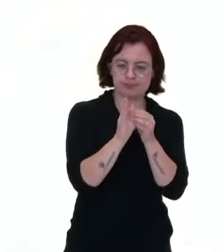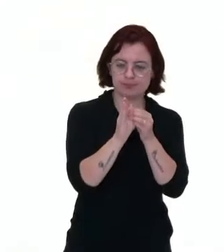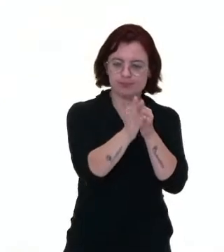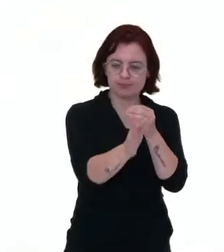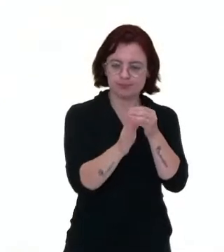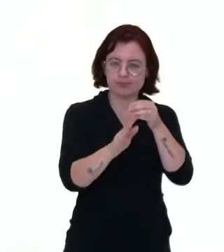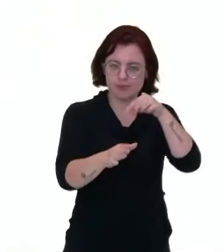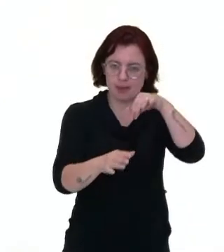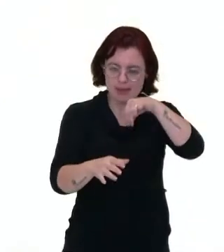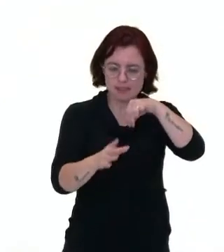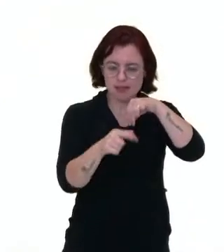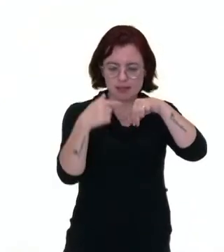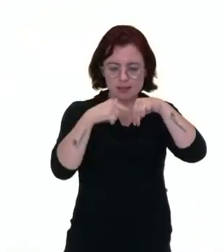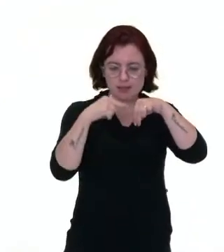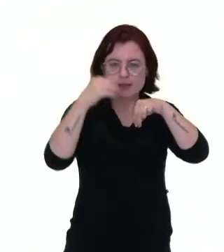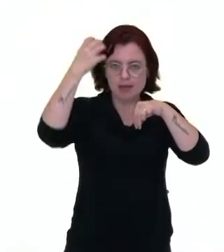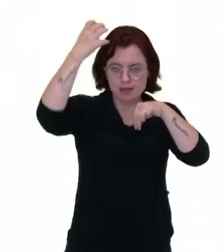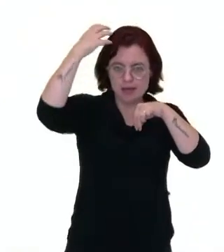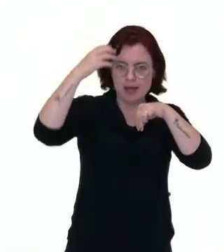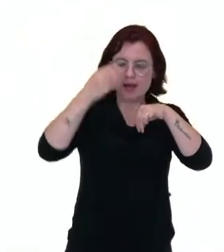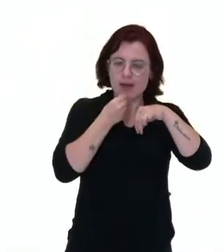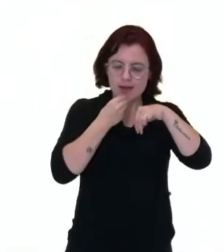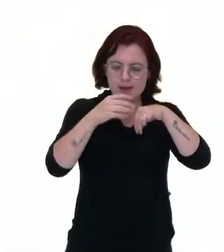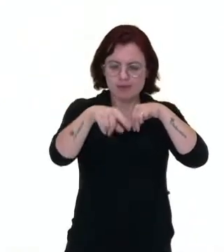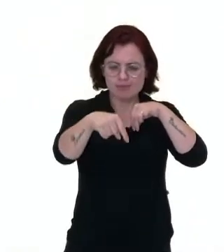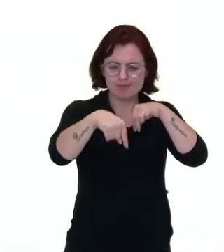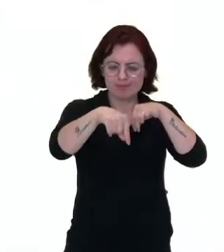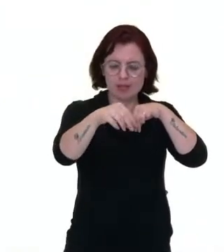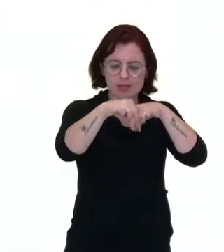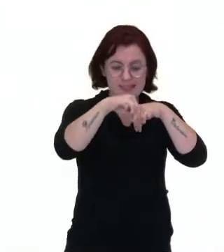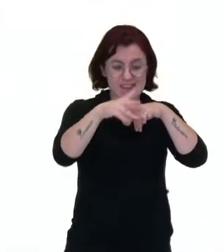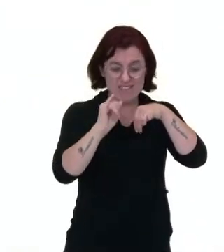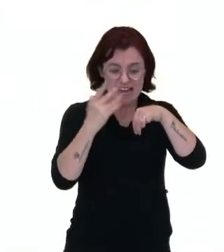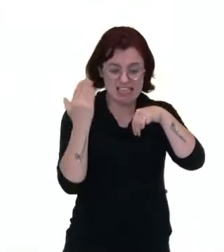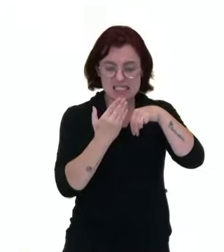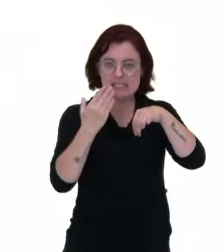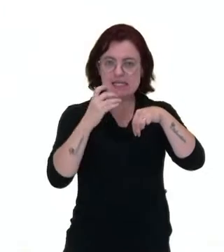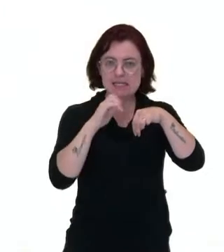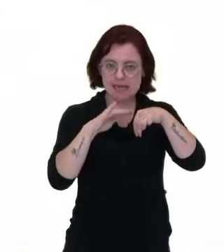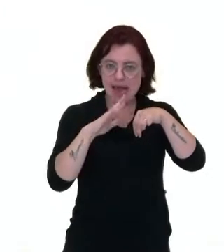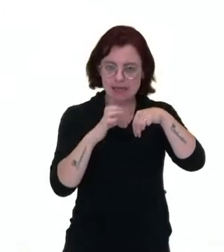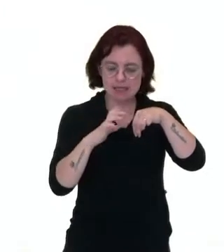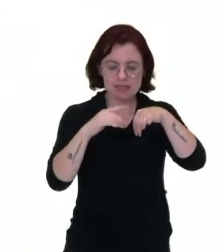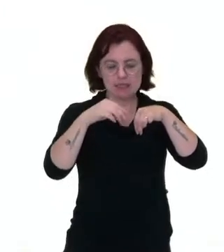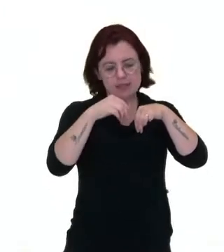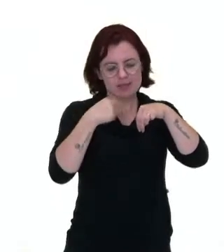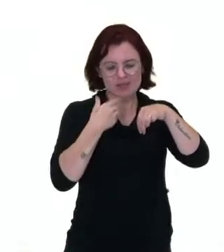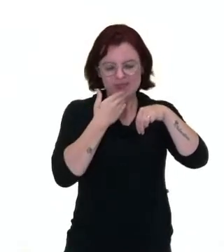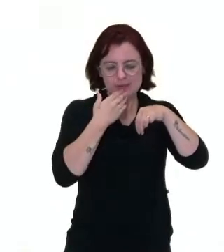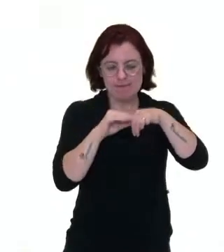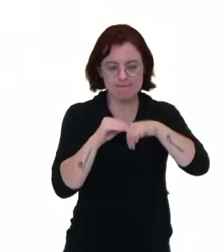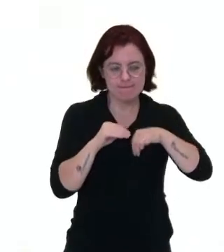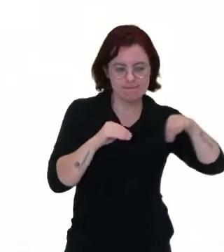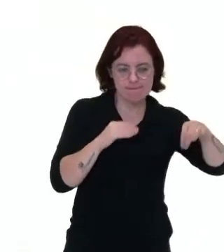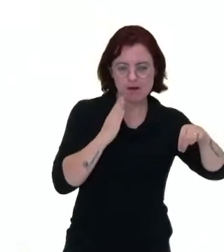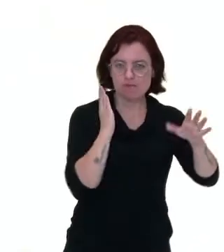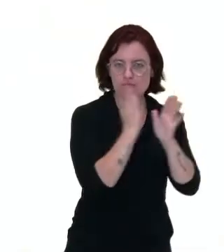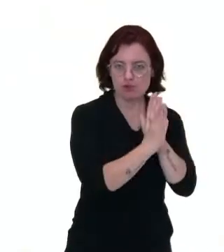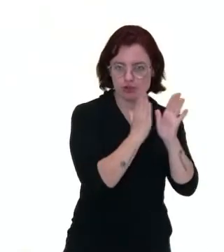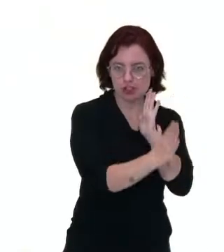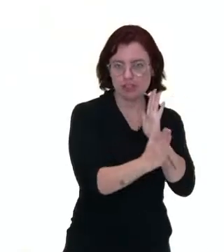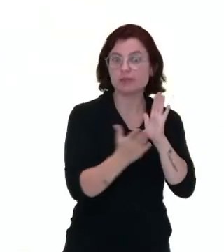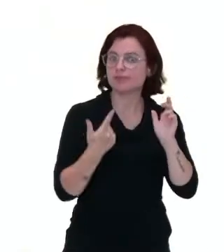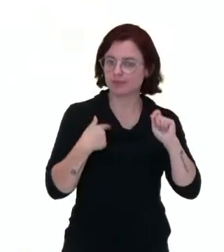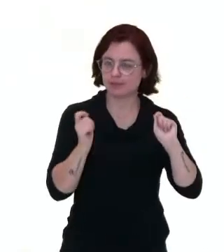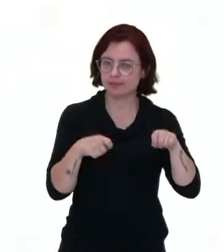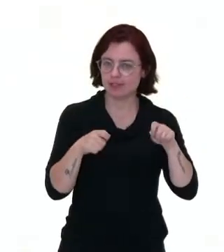esteja atacada por uma peça do oponente. Então, essa é uma coisa importante. Eu posso fugir com o meu rei?